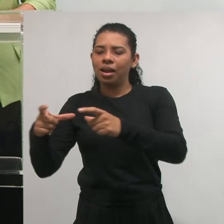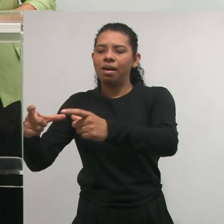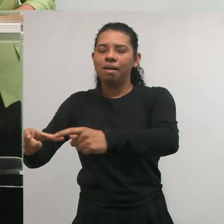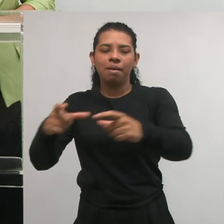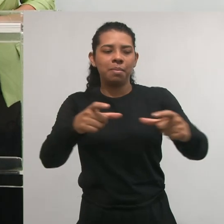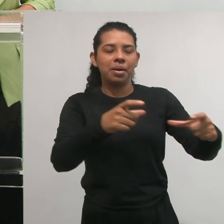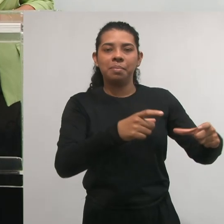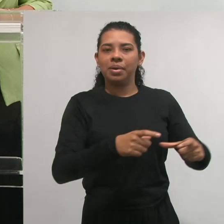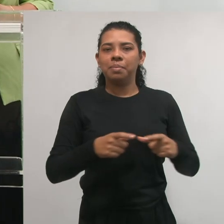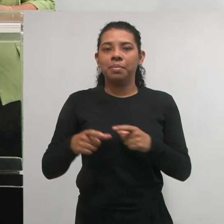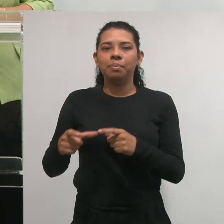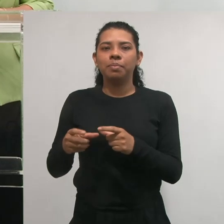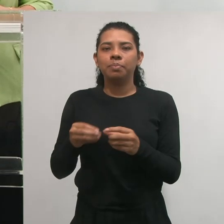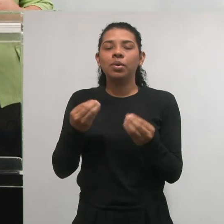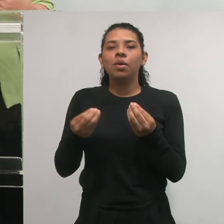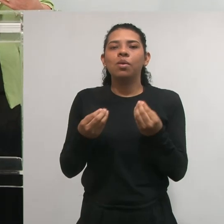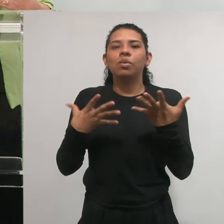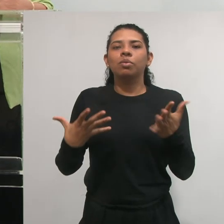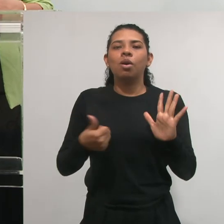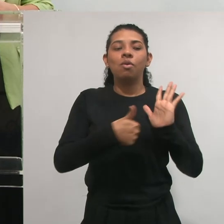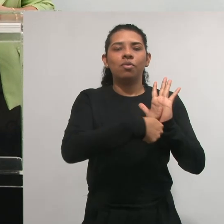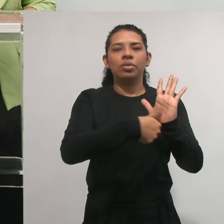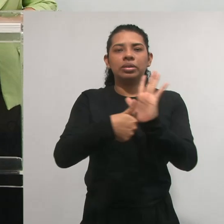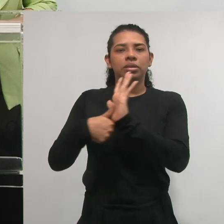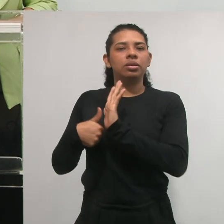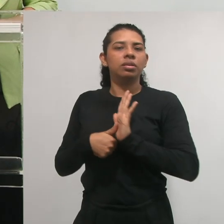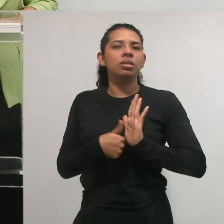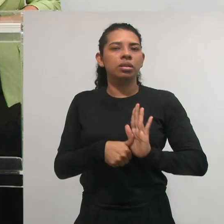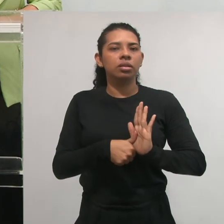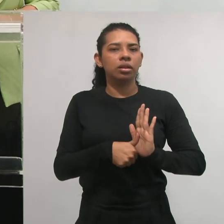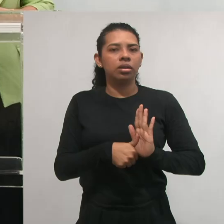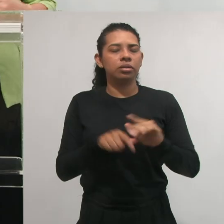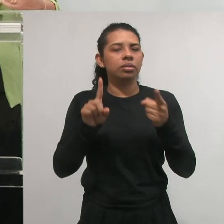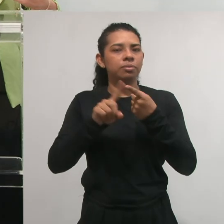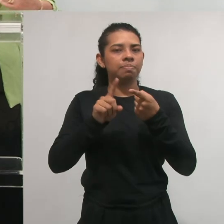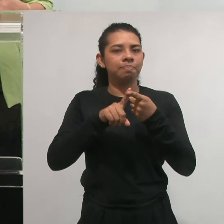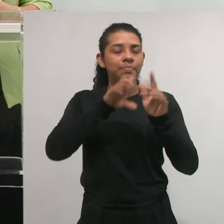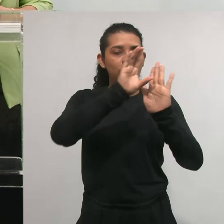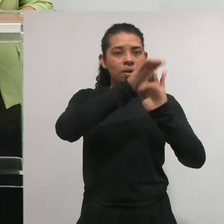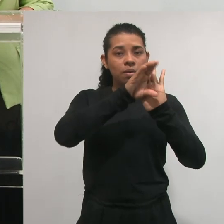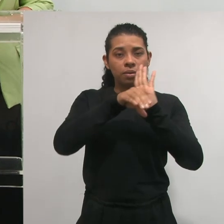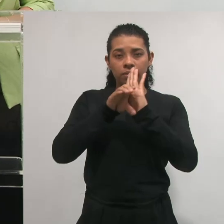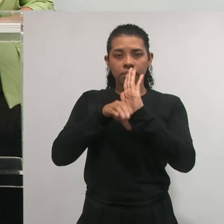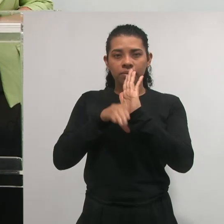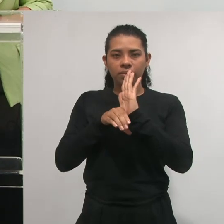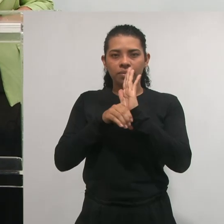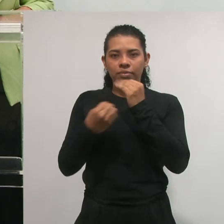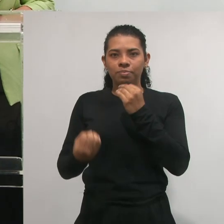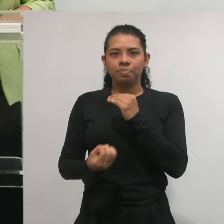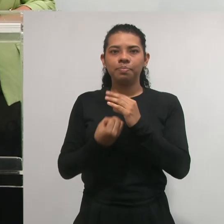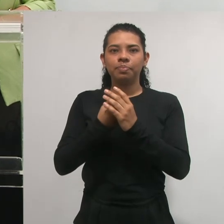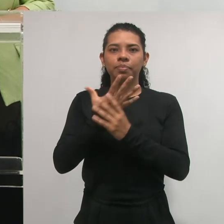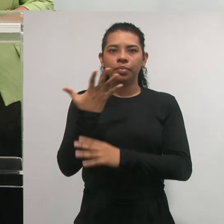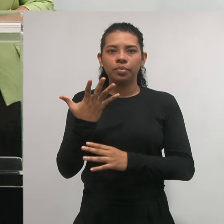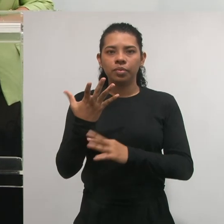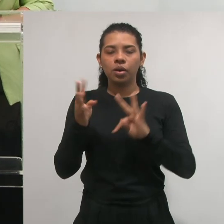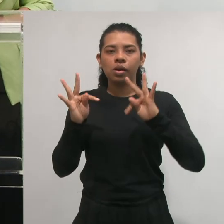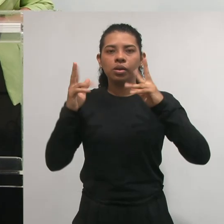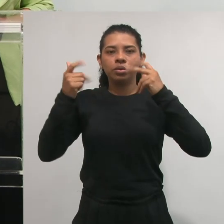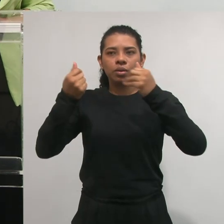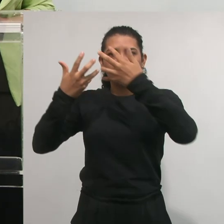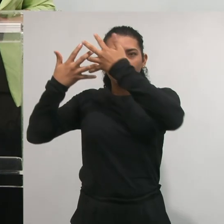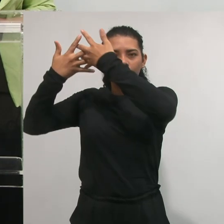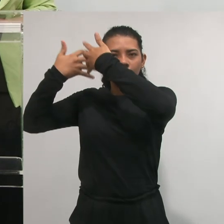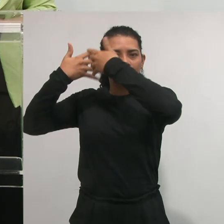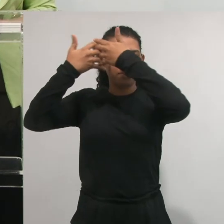processo no Caribe? Quais foram as identidades que foram forjadas? Quais os conceitos que foram forjados? Então, eles